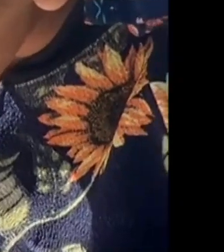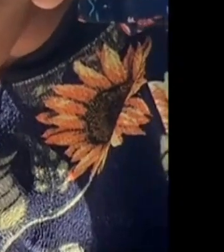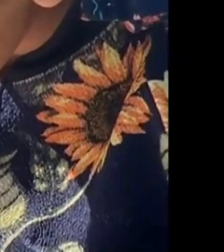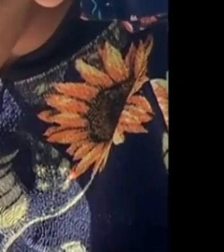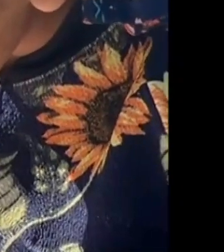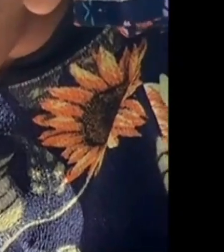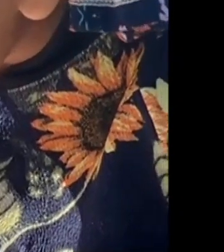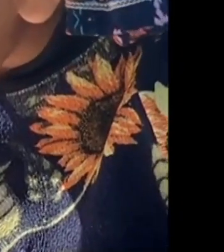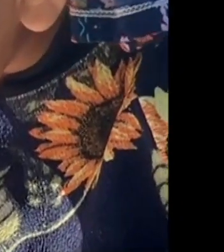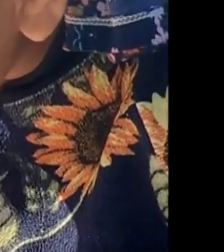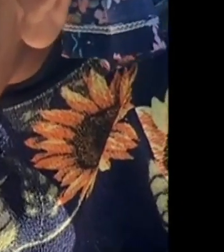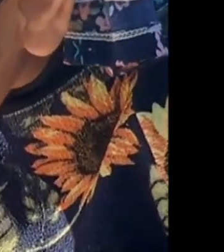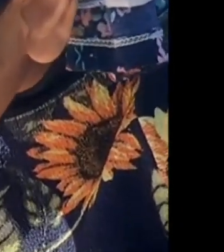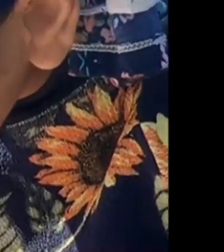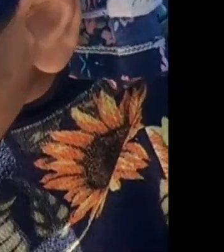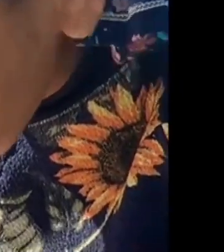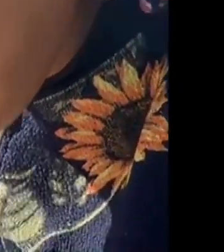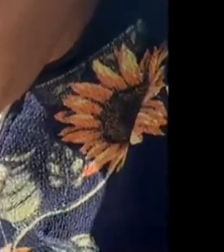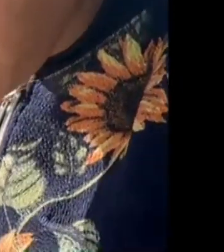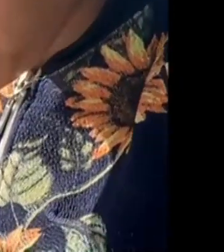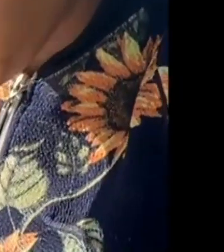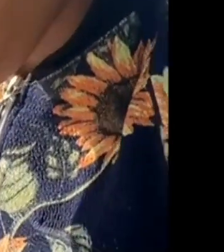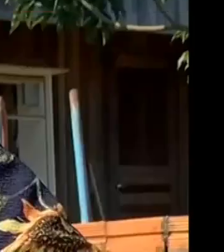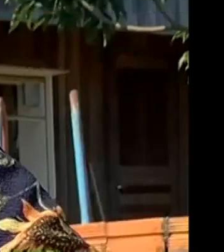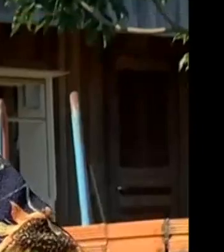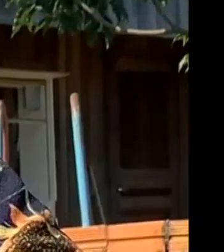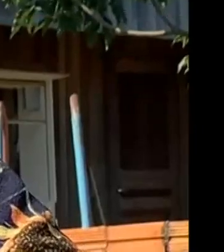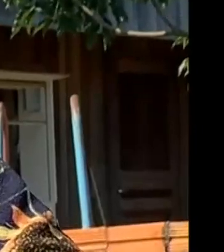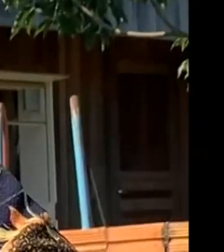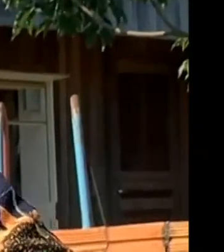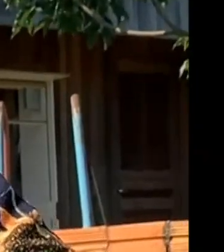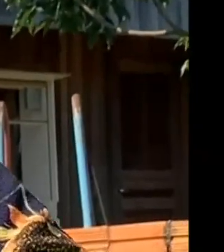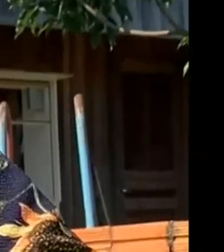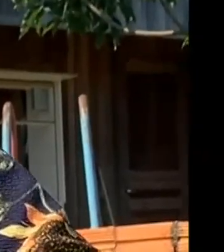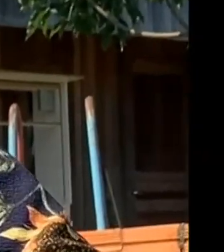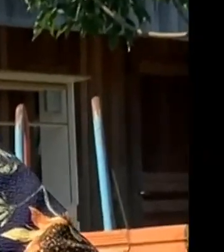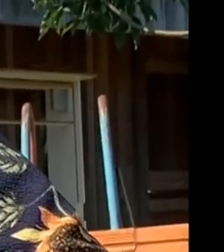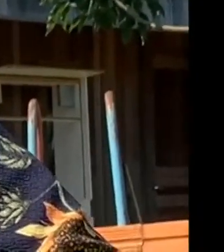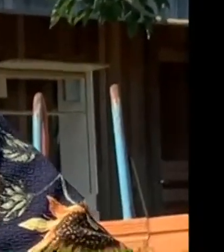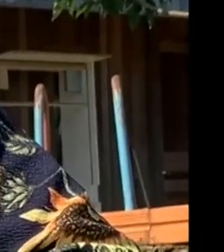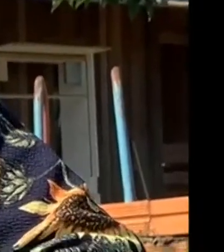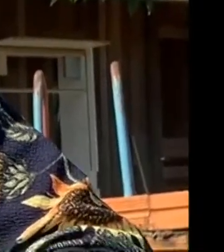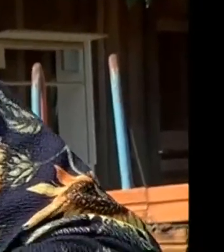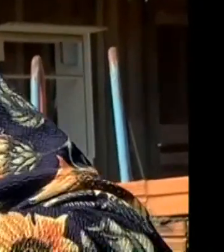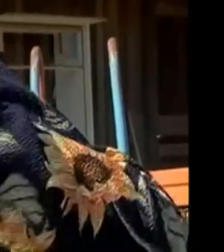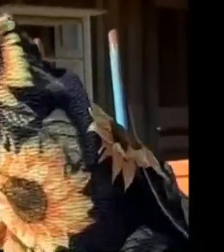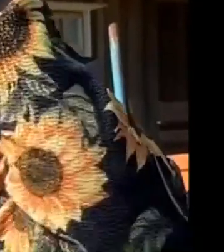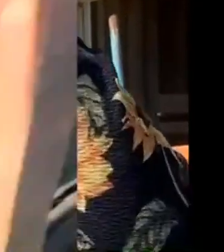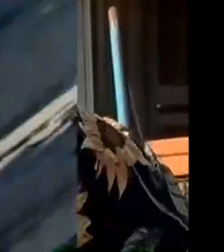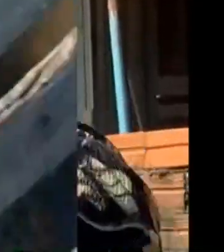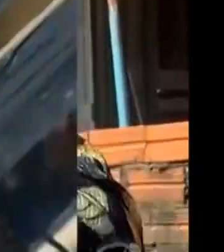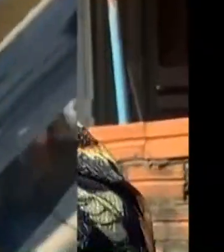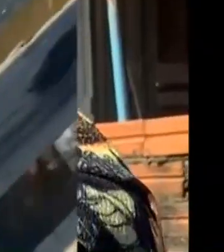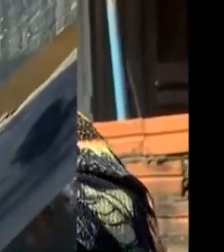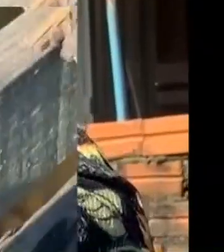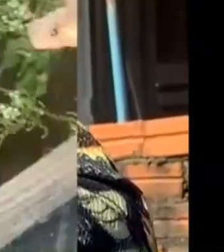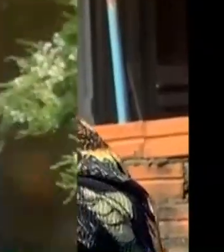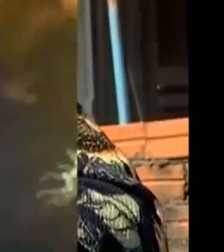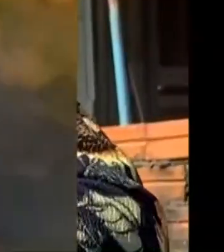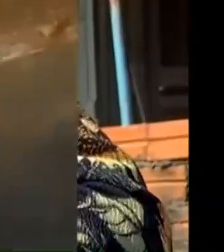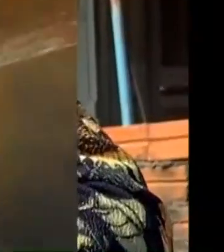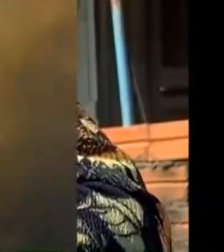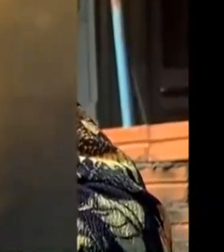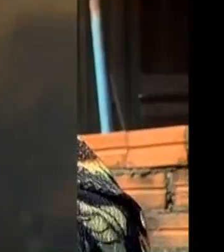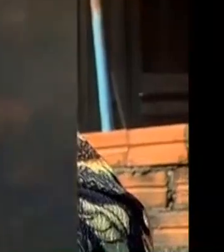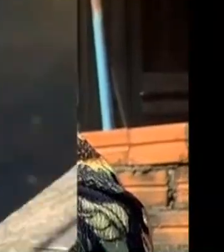Começa a balançar, entendeu? E aí eu tenho minutos, Deus me livre. Não, filho, não vai cair dentro. Calma, não vai cair. Aí pegava um colo e